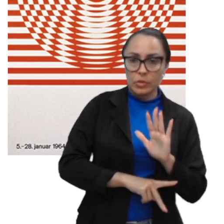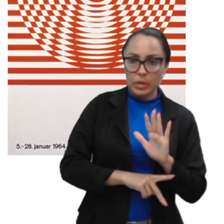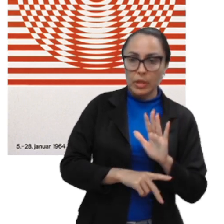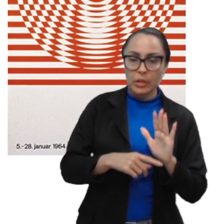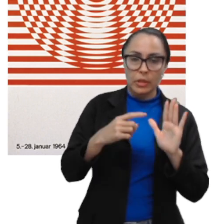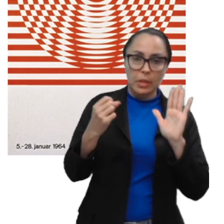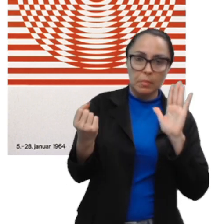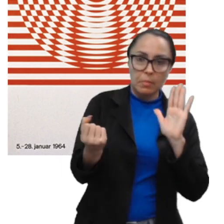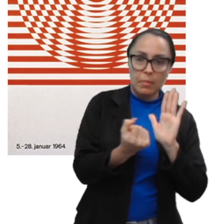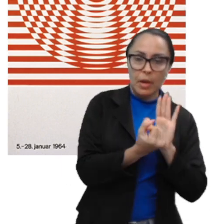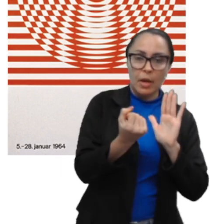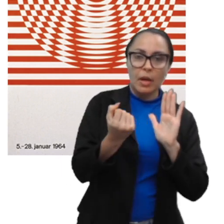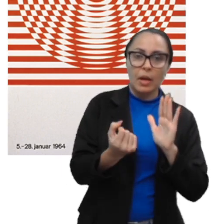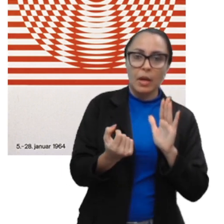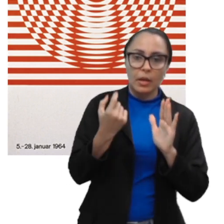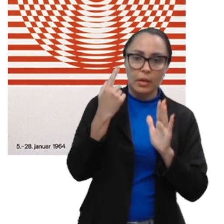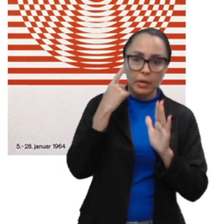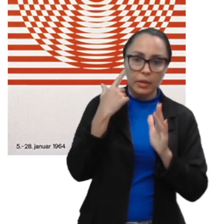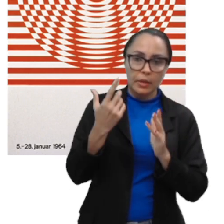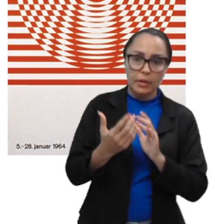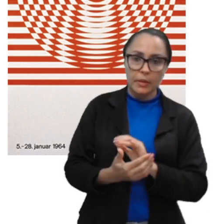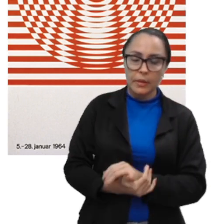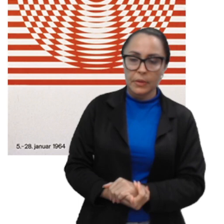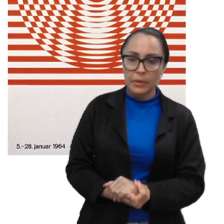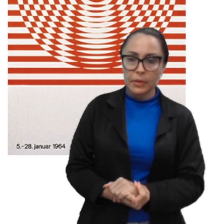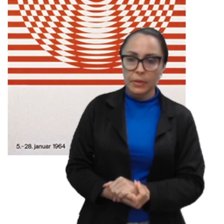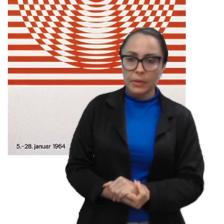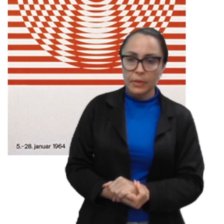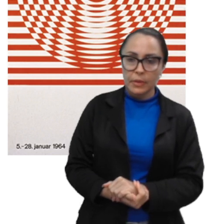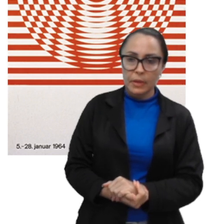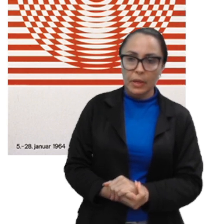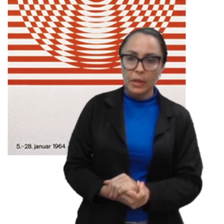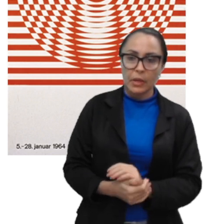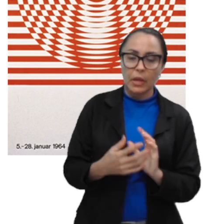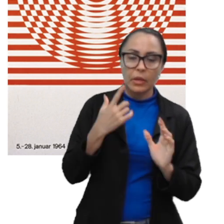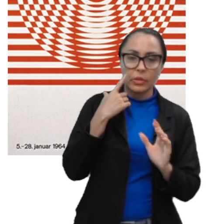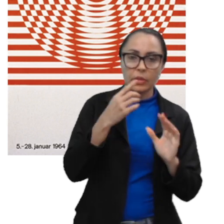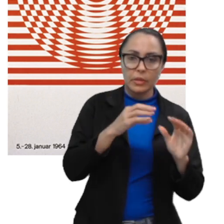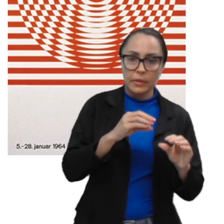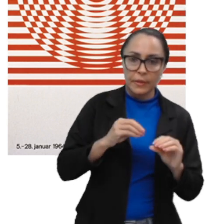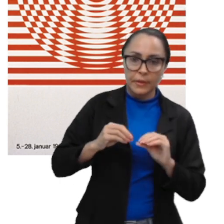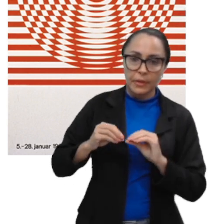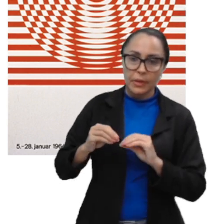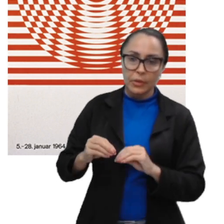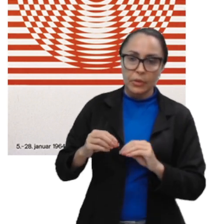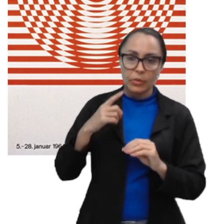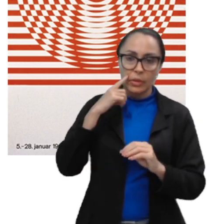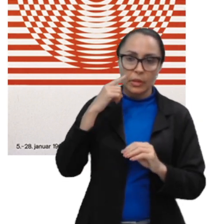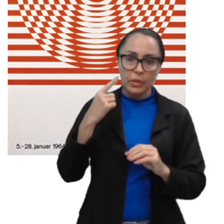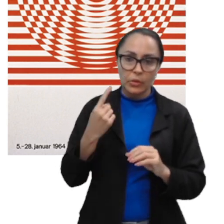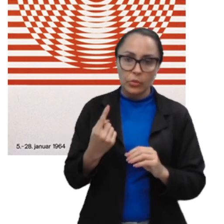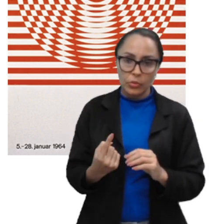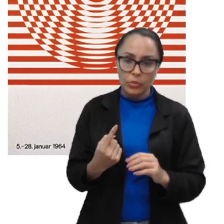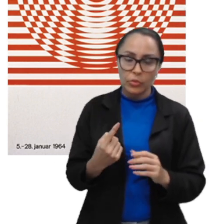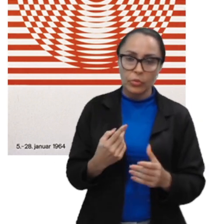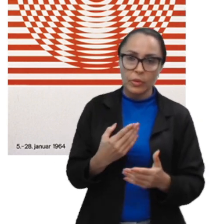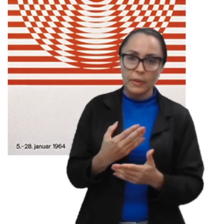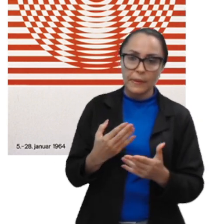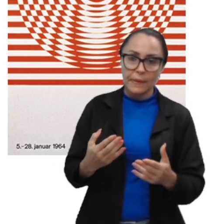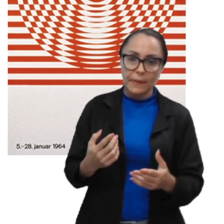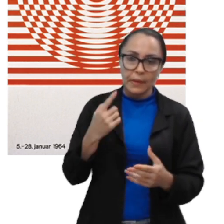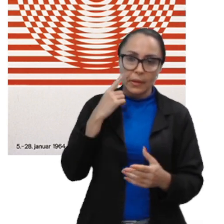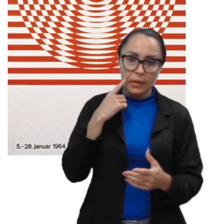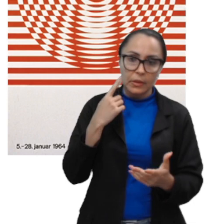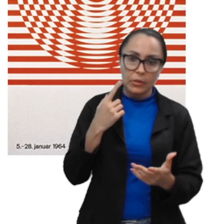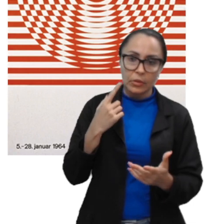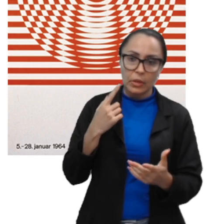marca e de design de cartaz, né. A gente saiu da unidade 1, vendo a gênese de design